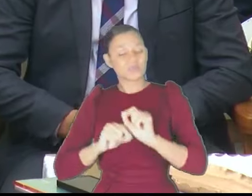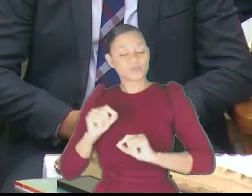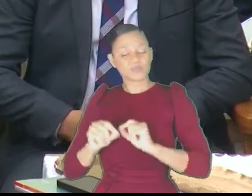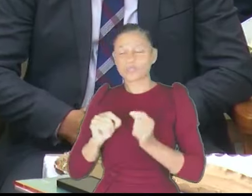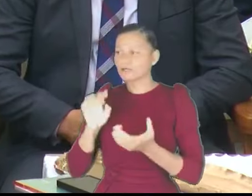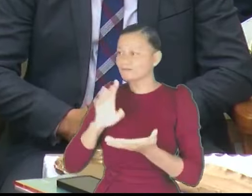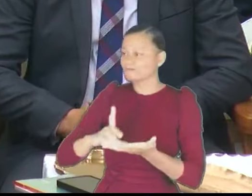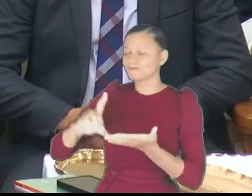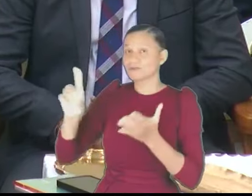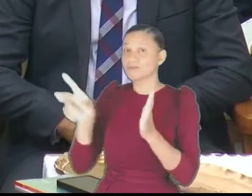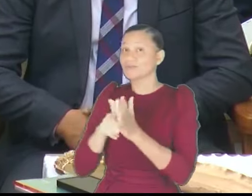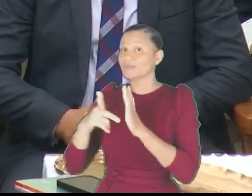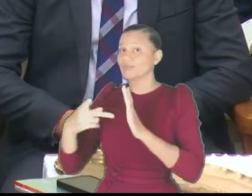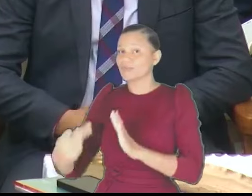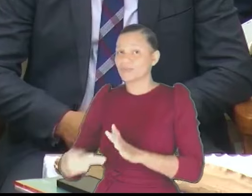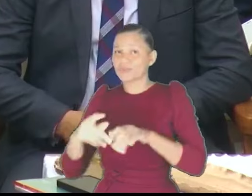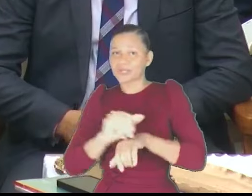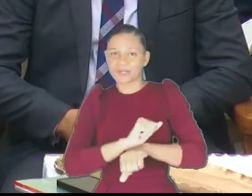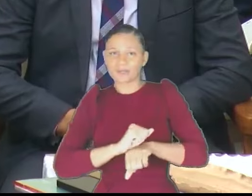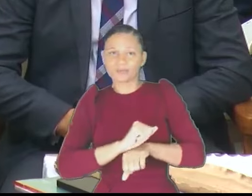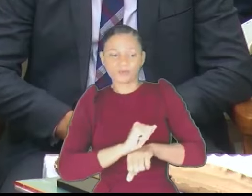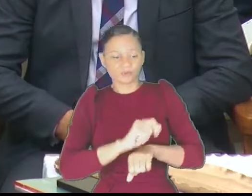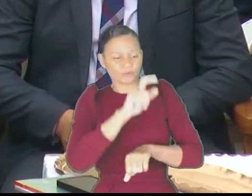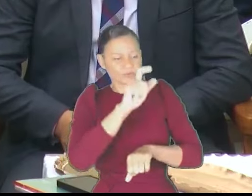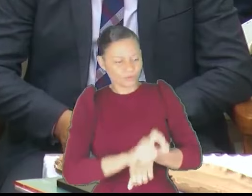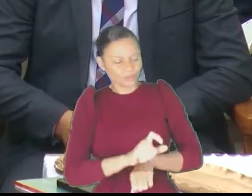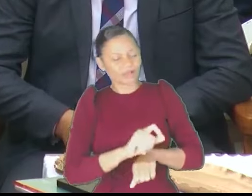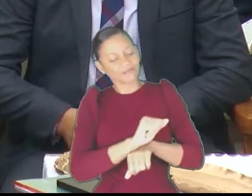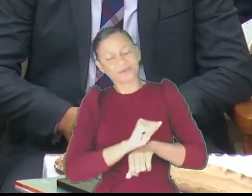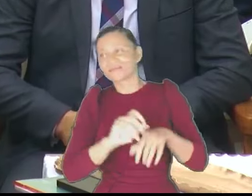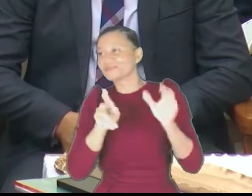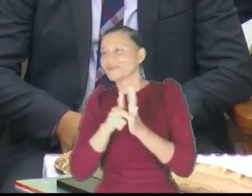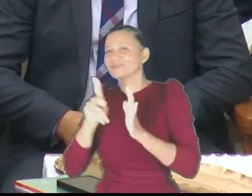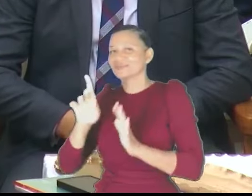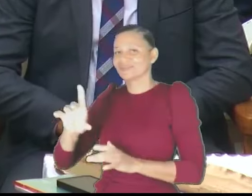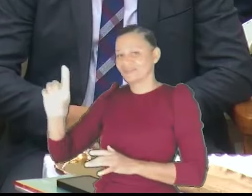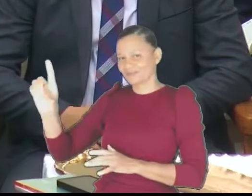Deus de Abraão, e Abraão se tornou o Abraão de Deus.